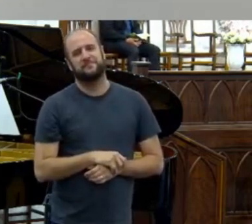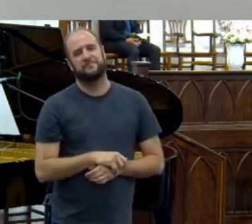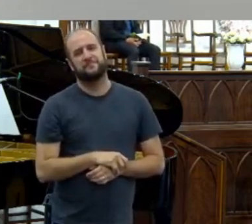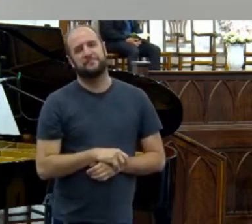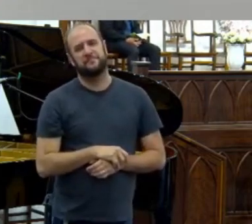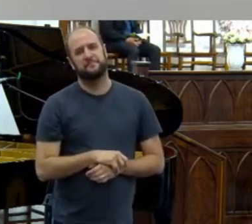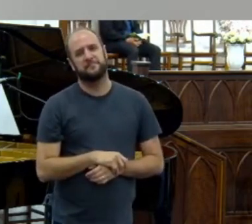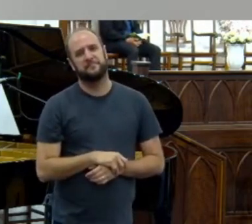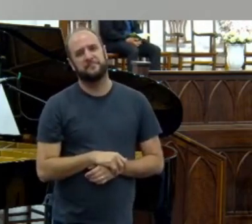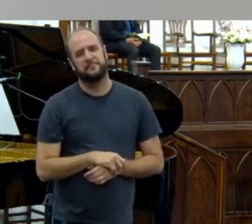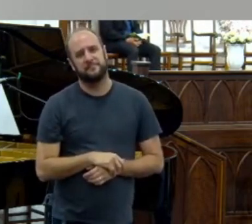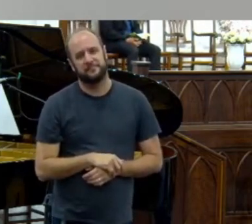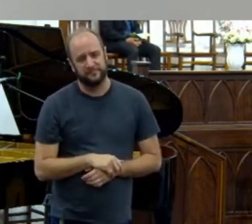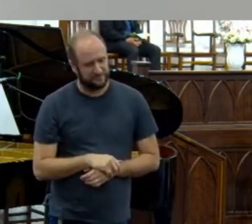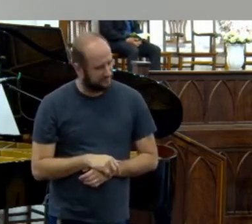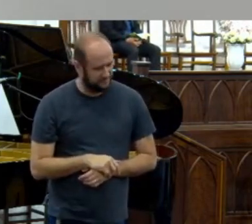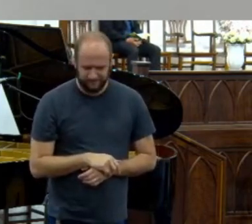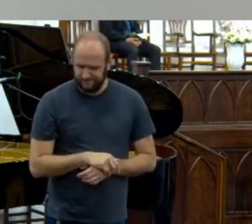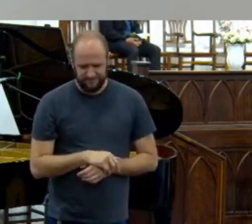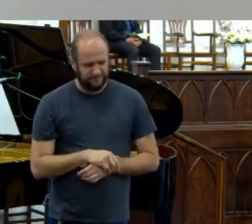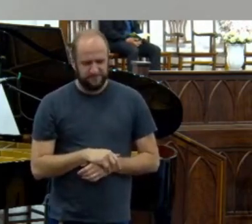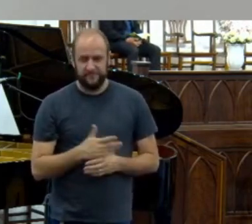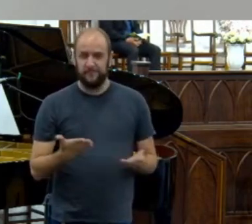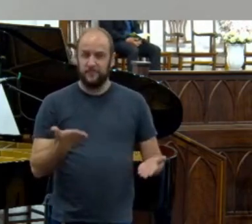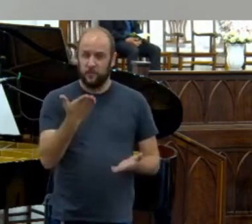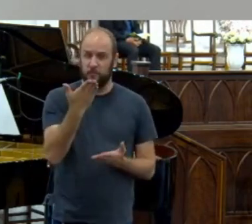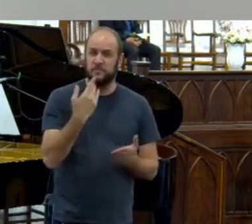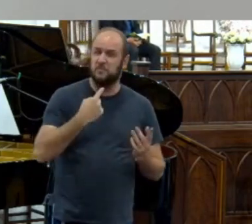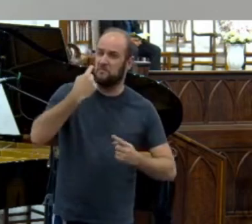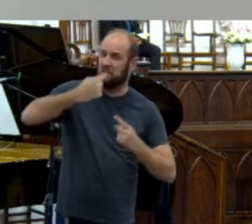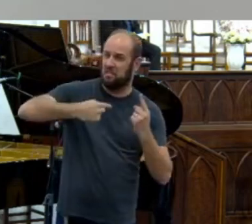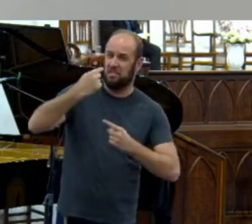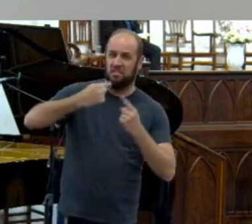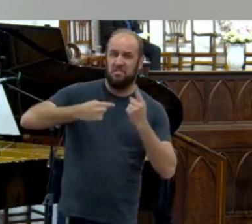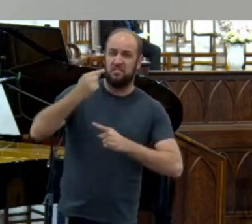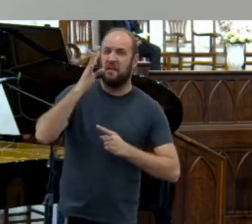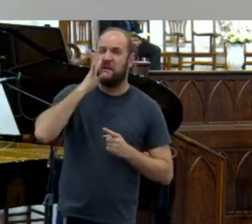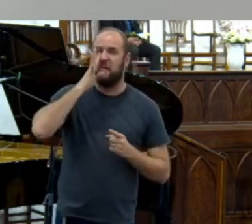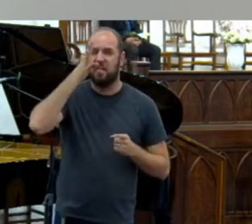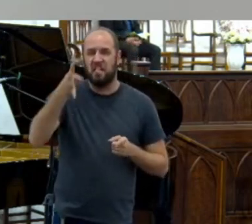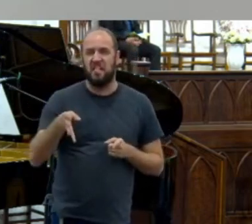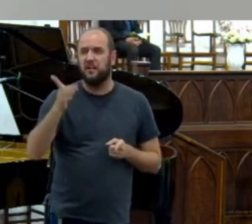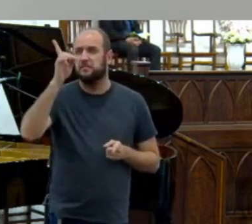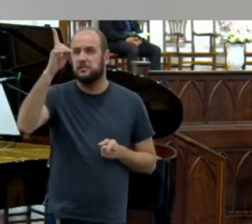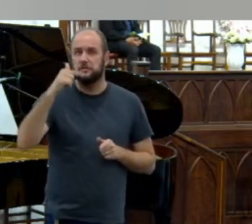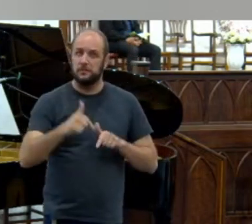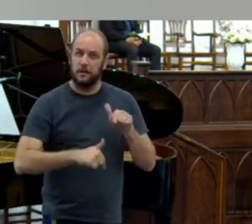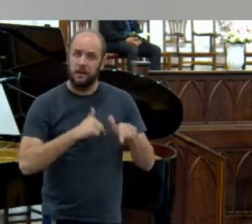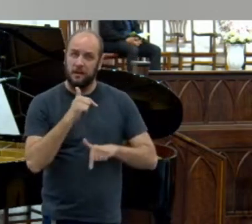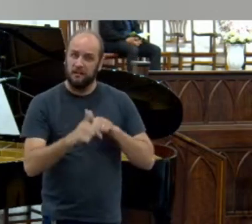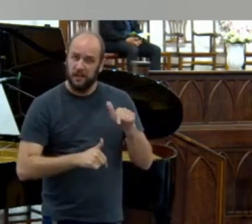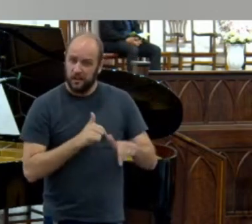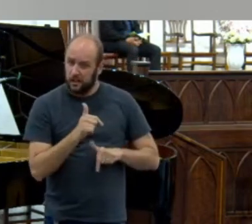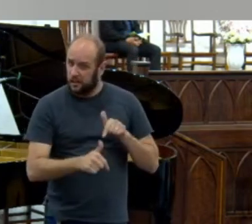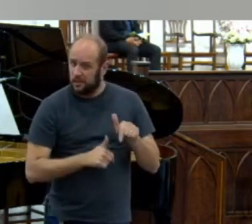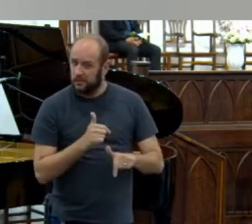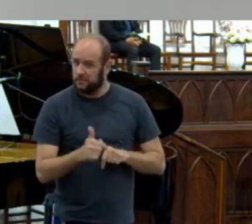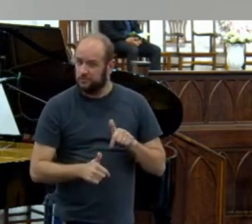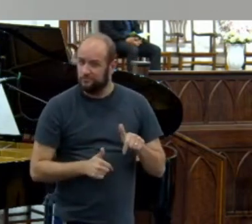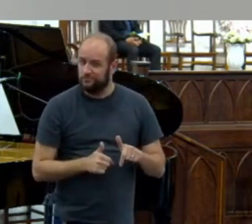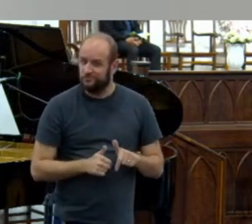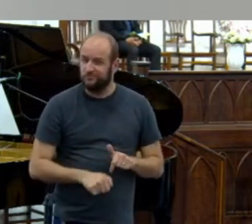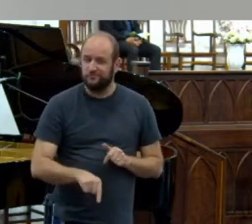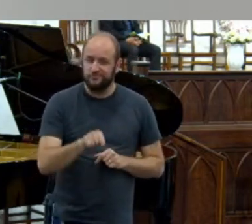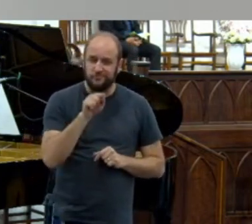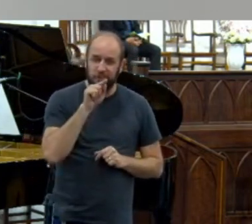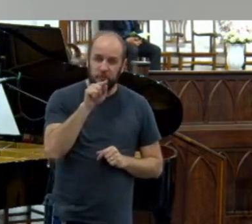Não. Quando você critica o modo como Deus trabalha,